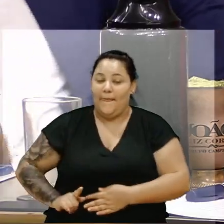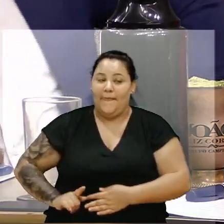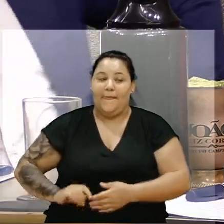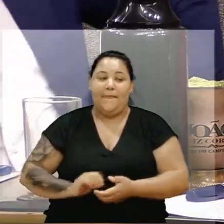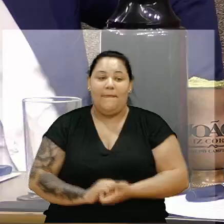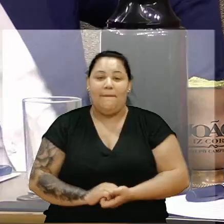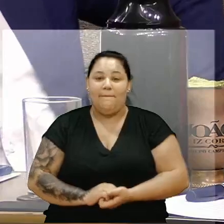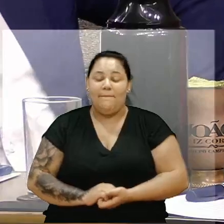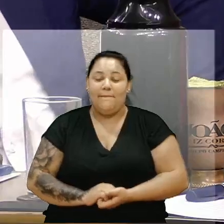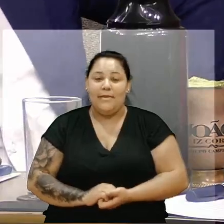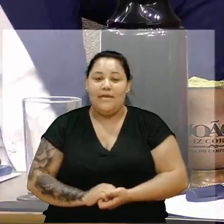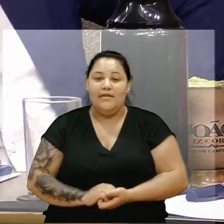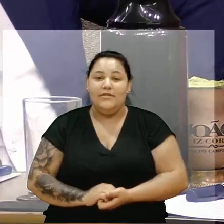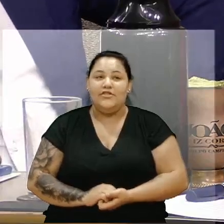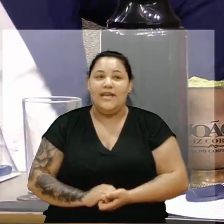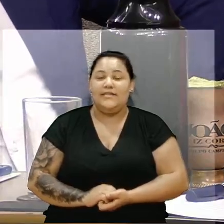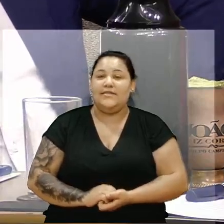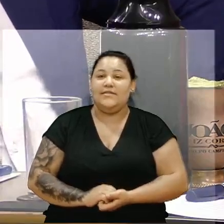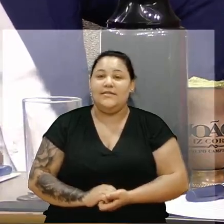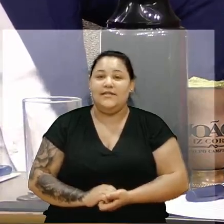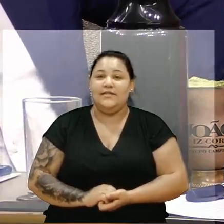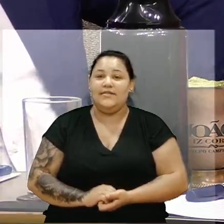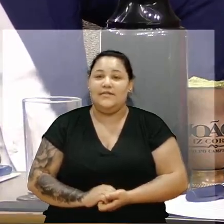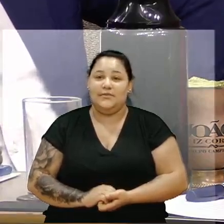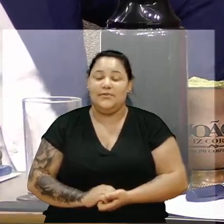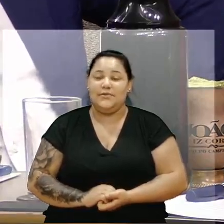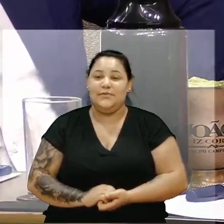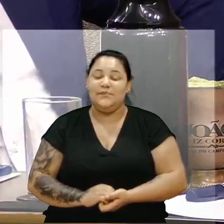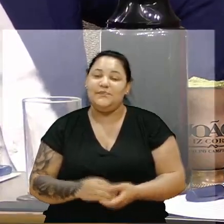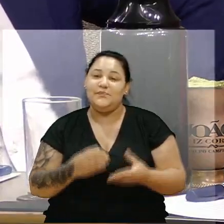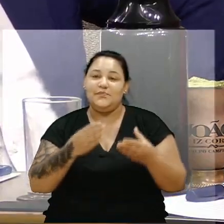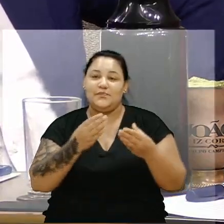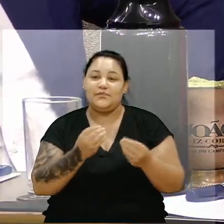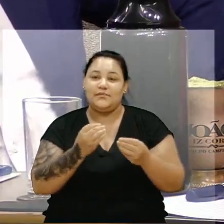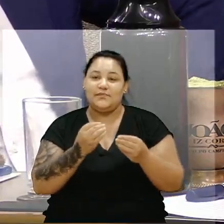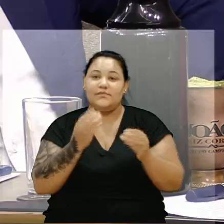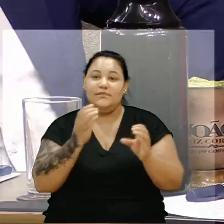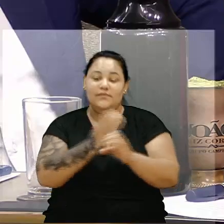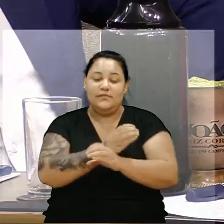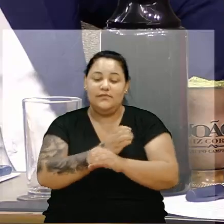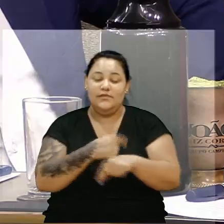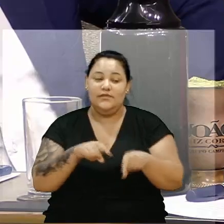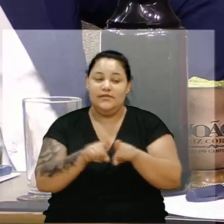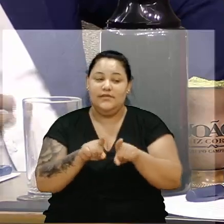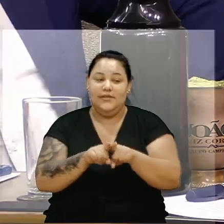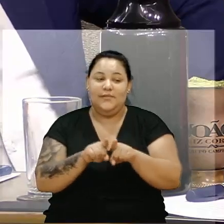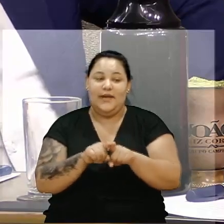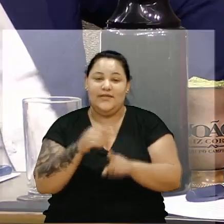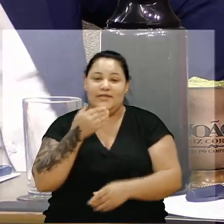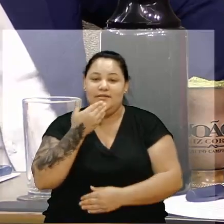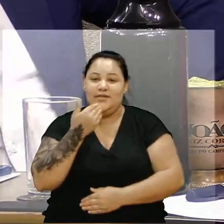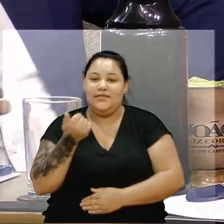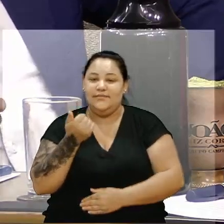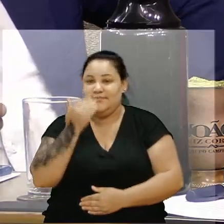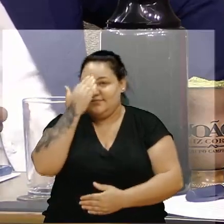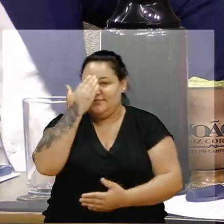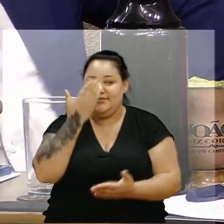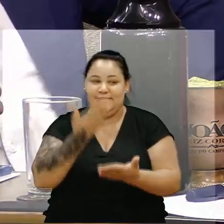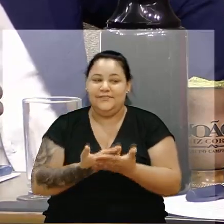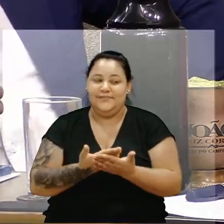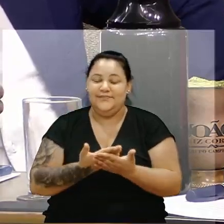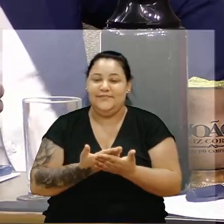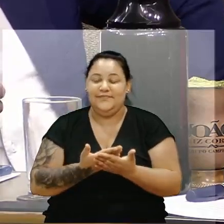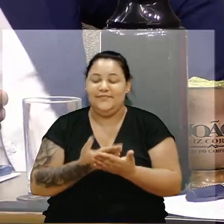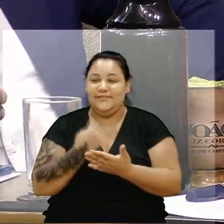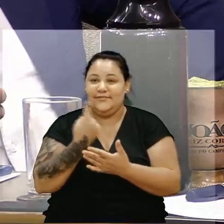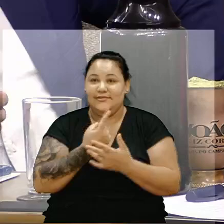decisão bastante complexa, sim, mas que ela vale a pena quando a gente realmente acredita, né? E a gente